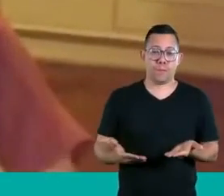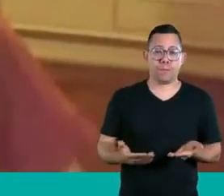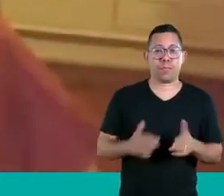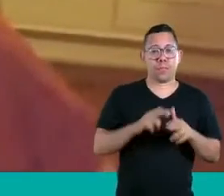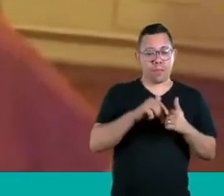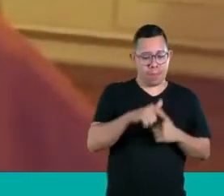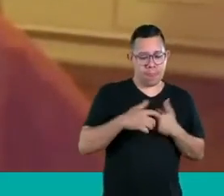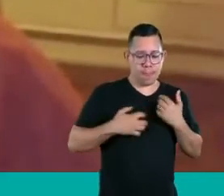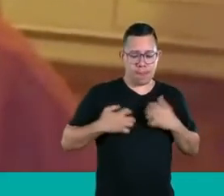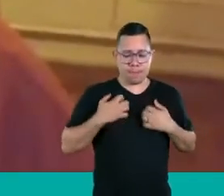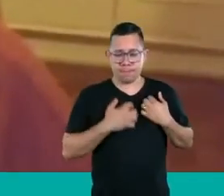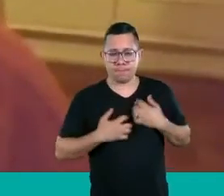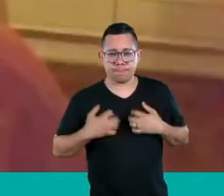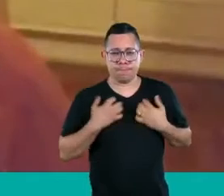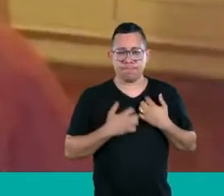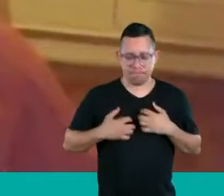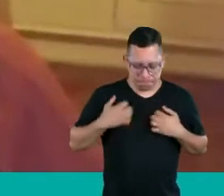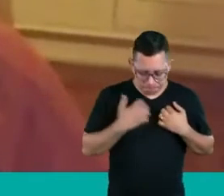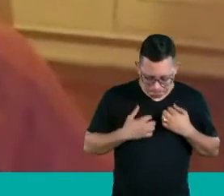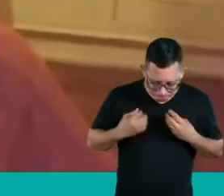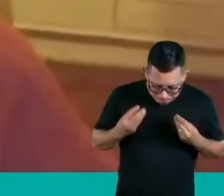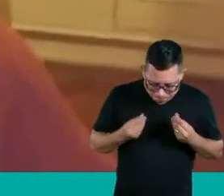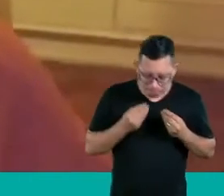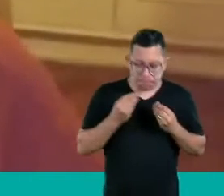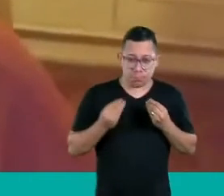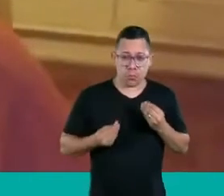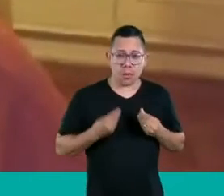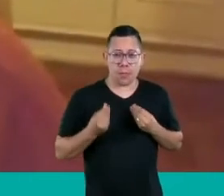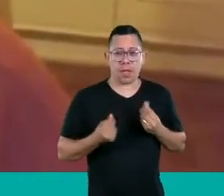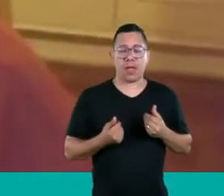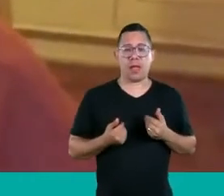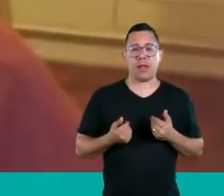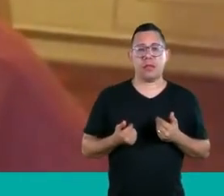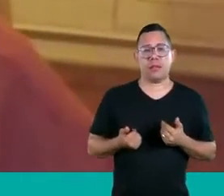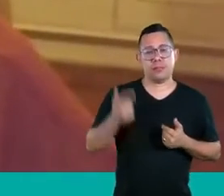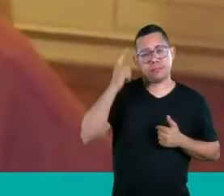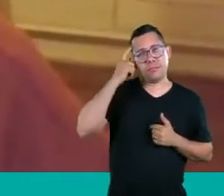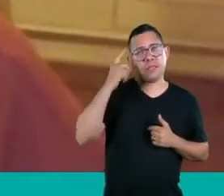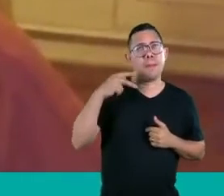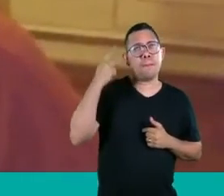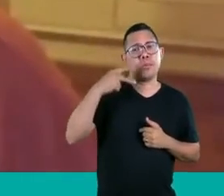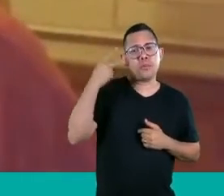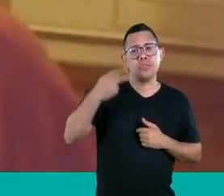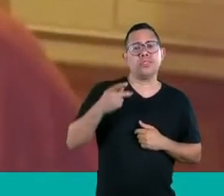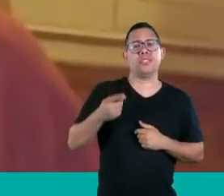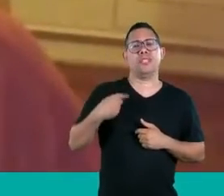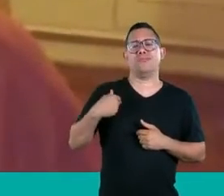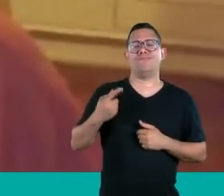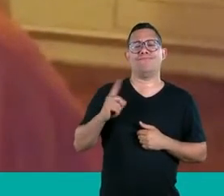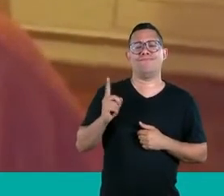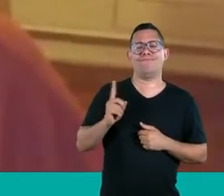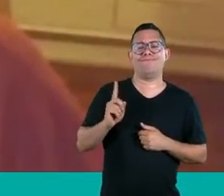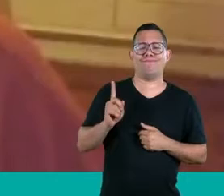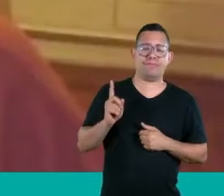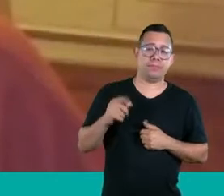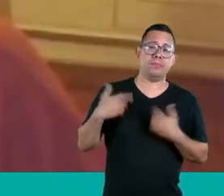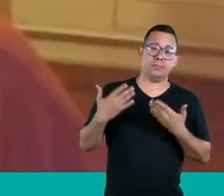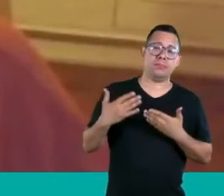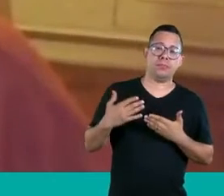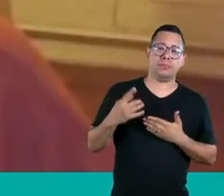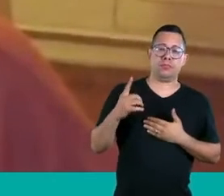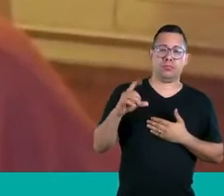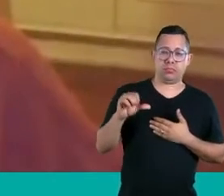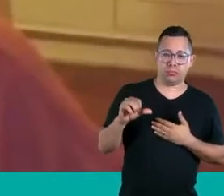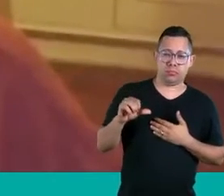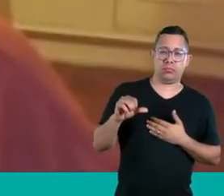se sentindo muito à vontade para falar de política nessa fase. Então, de 50, nos